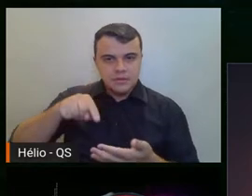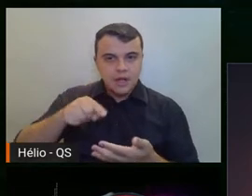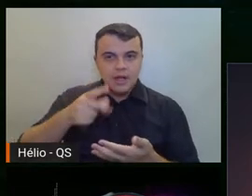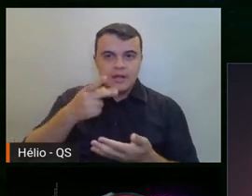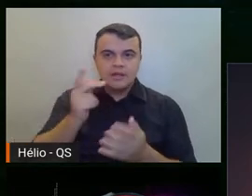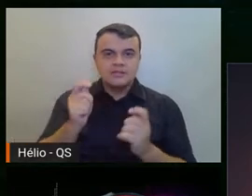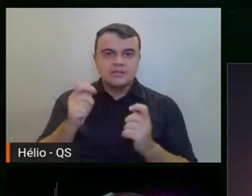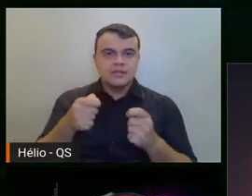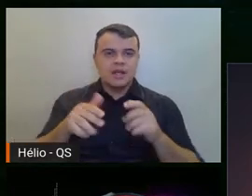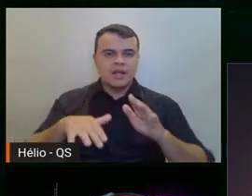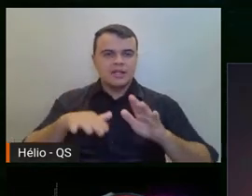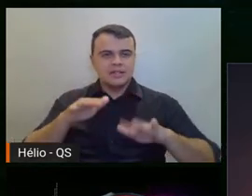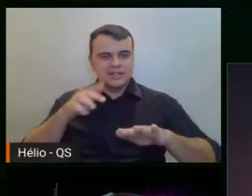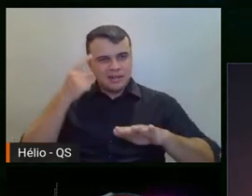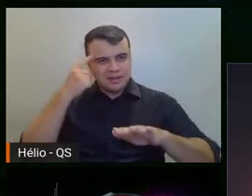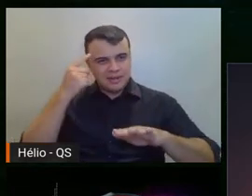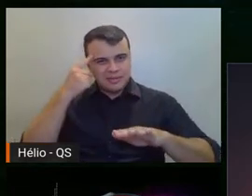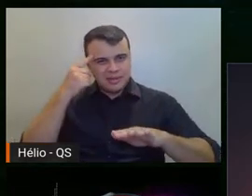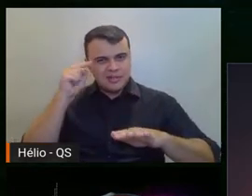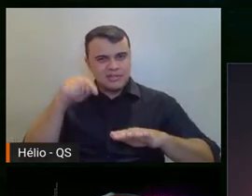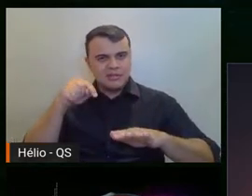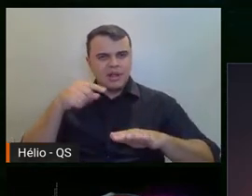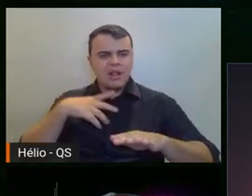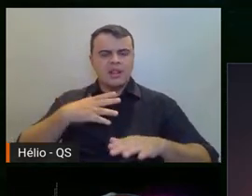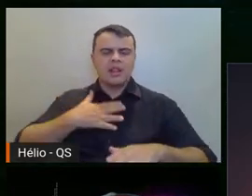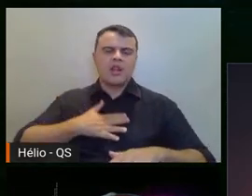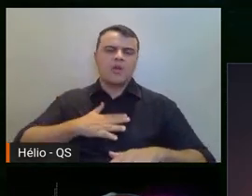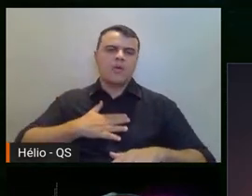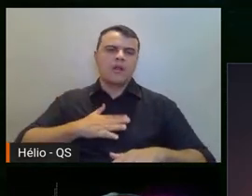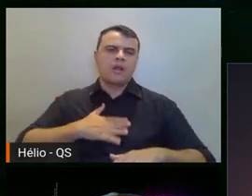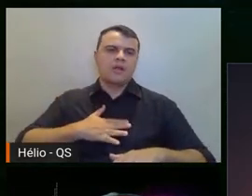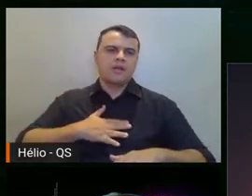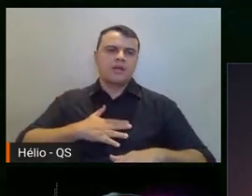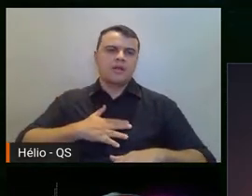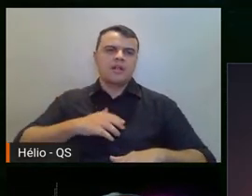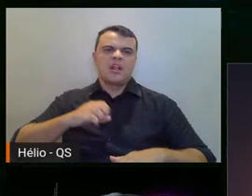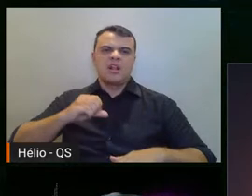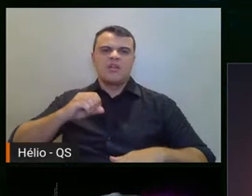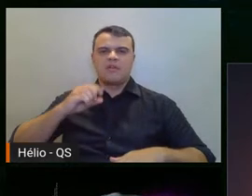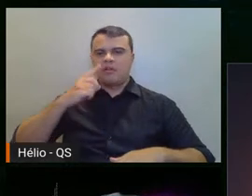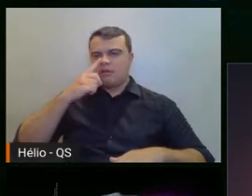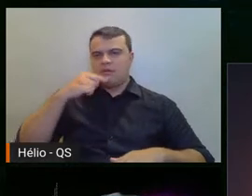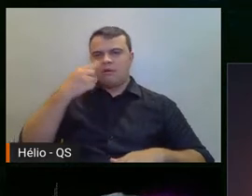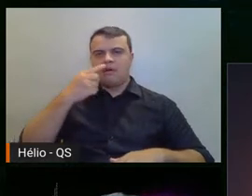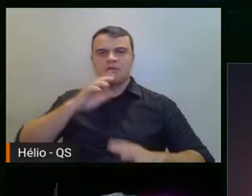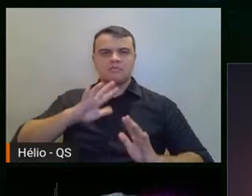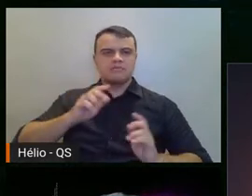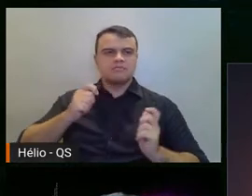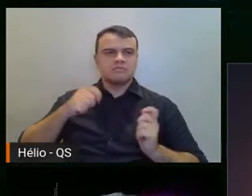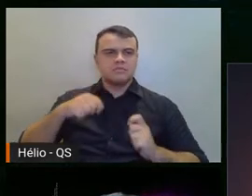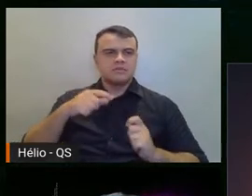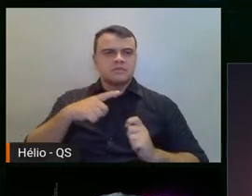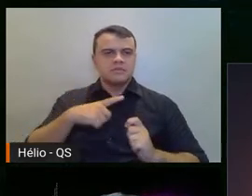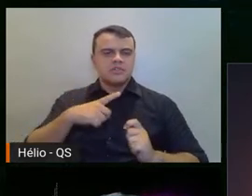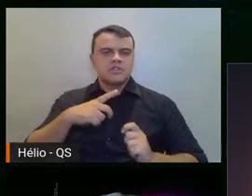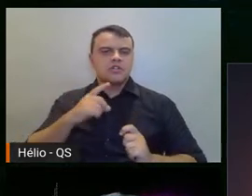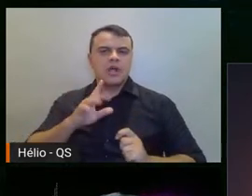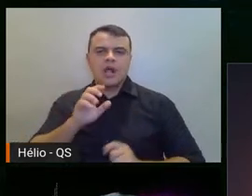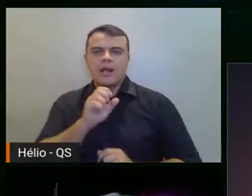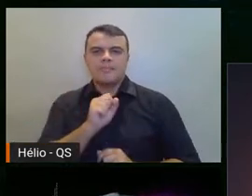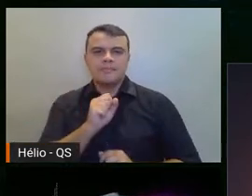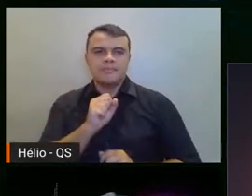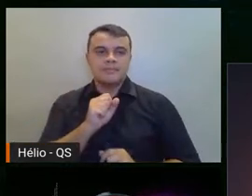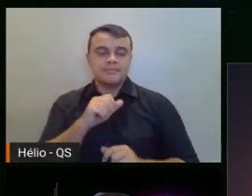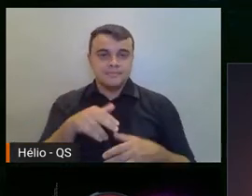que às vezes a galera fala assim ah é tranquilinho Ele conta 90 horas eu faço em dois pulos